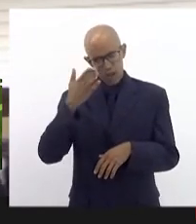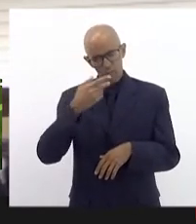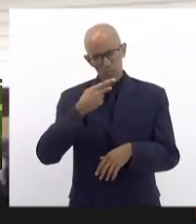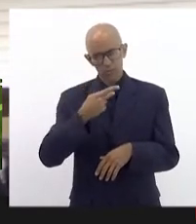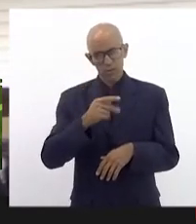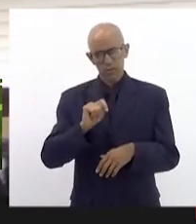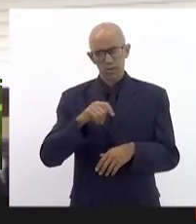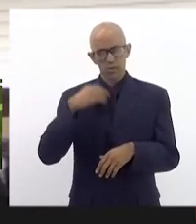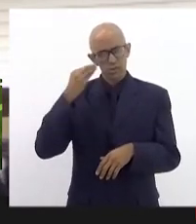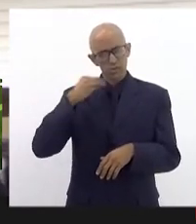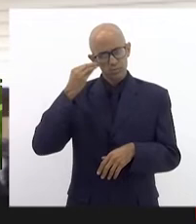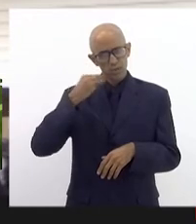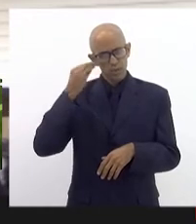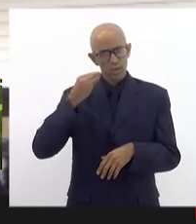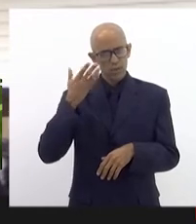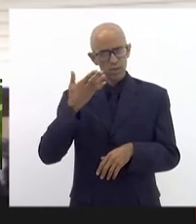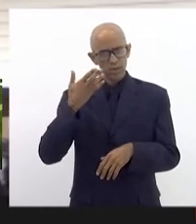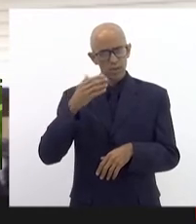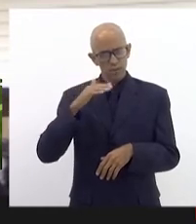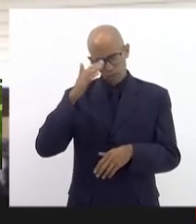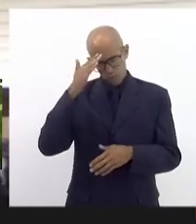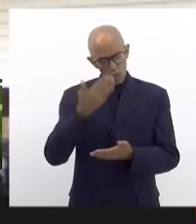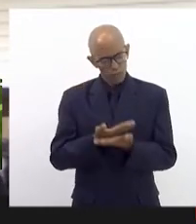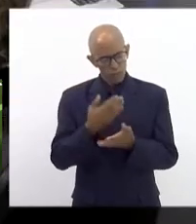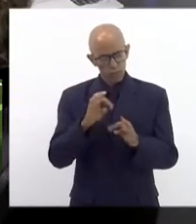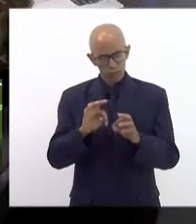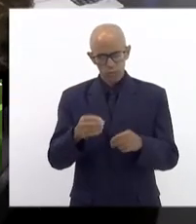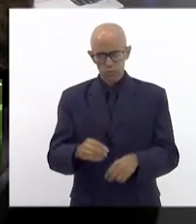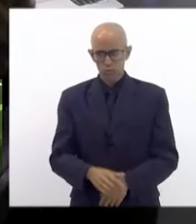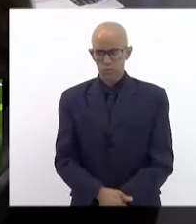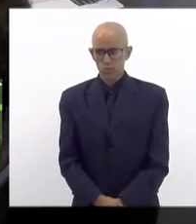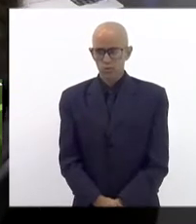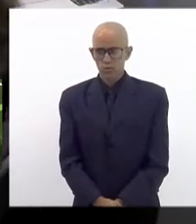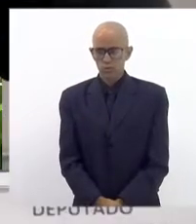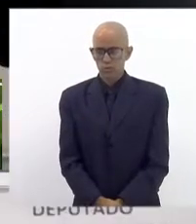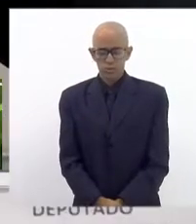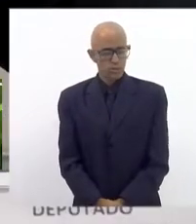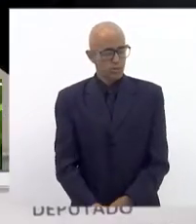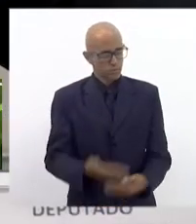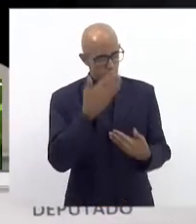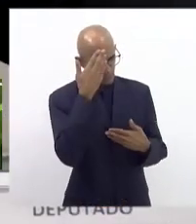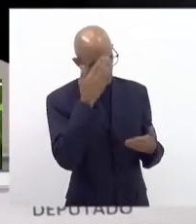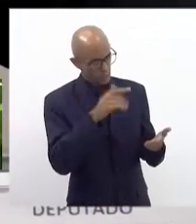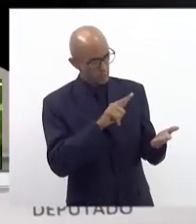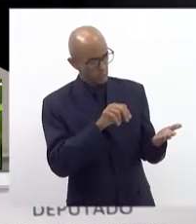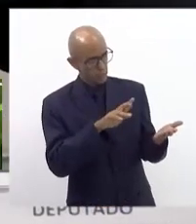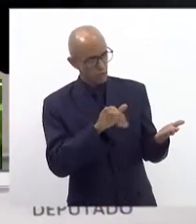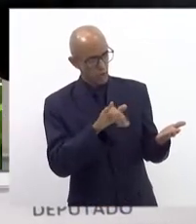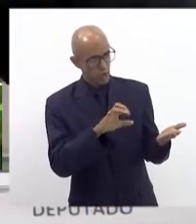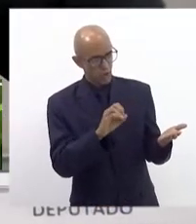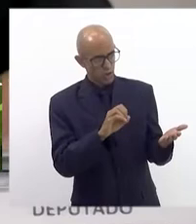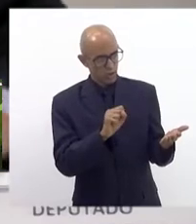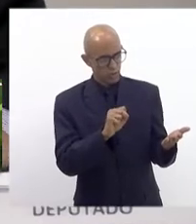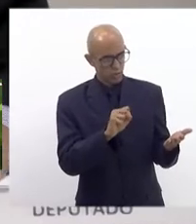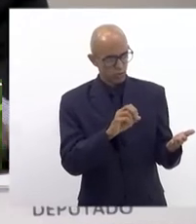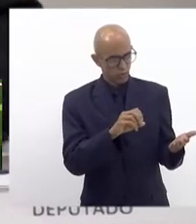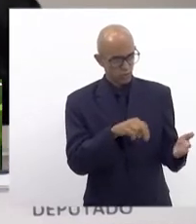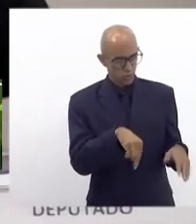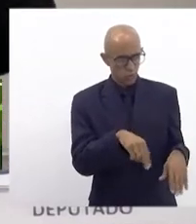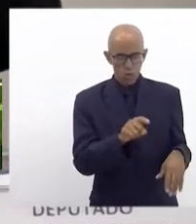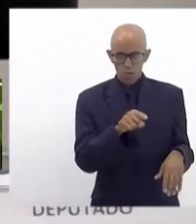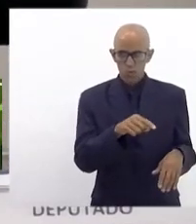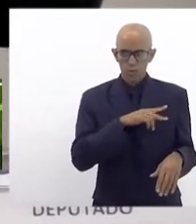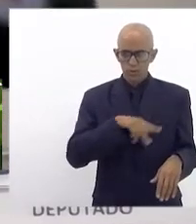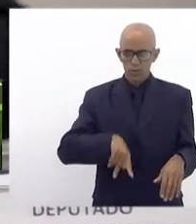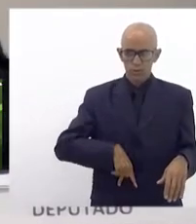e nos quais eu confio em todos. Obrigado. Obrigado, Gerson Lima Silva, presidente da FAPERJ, por sua